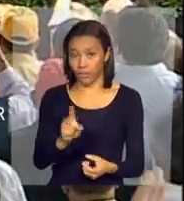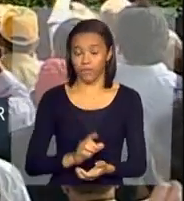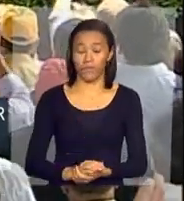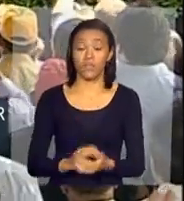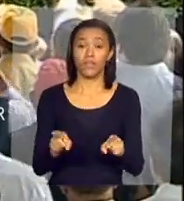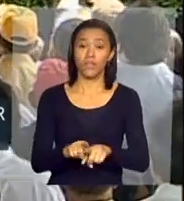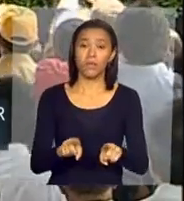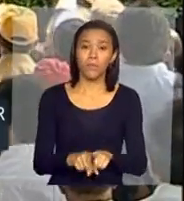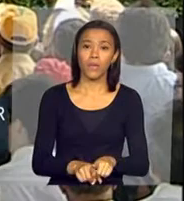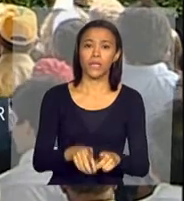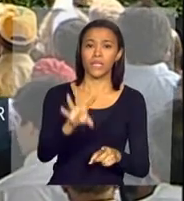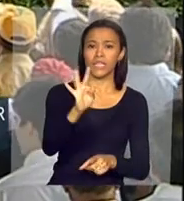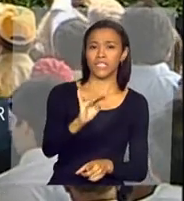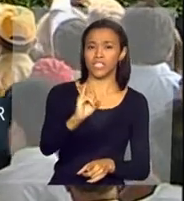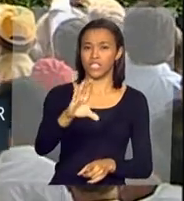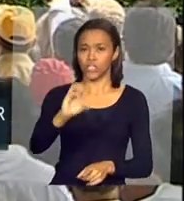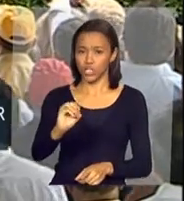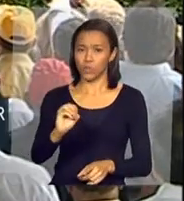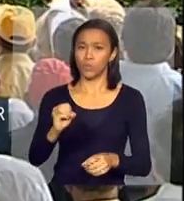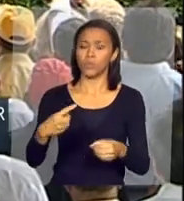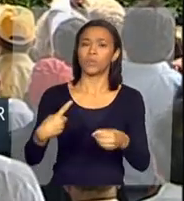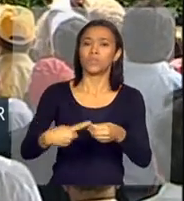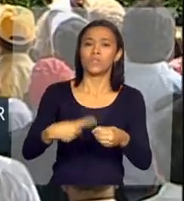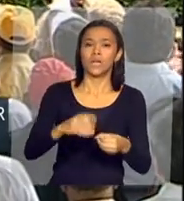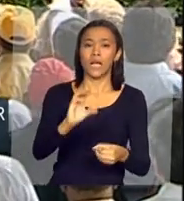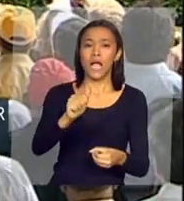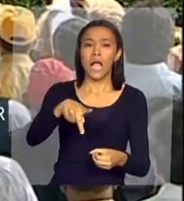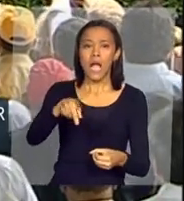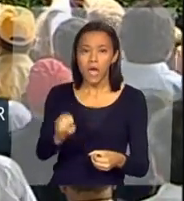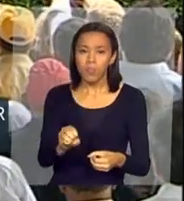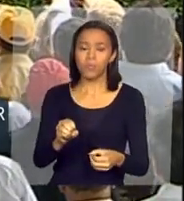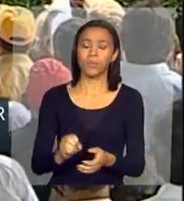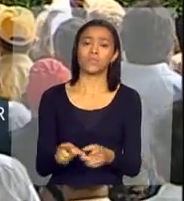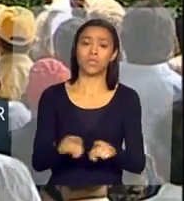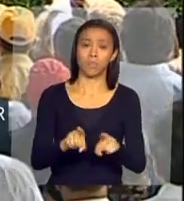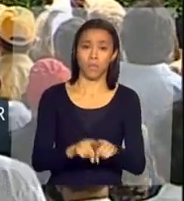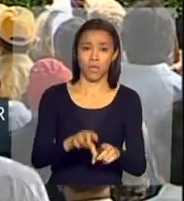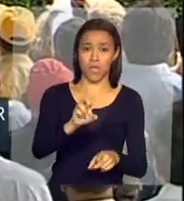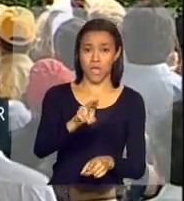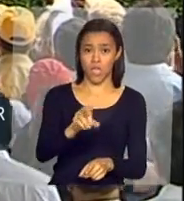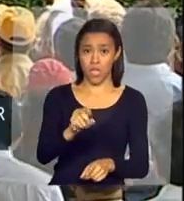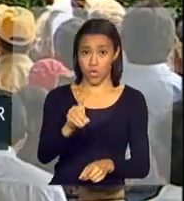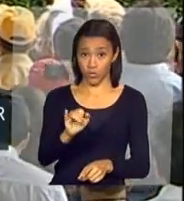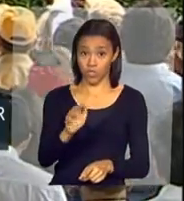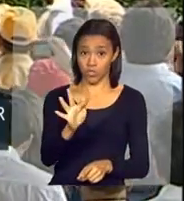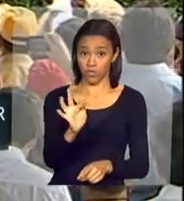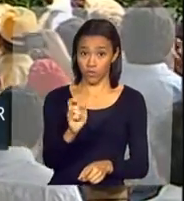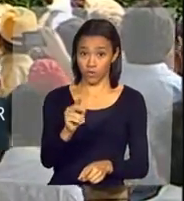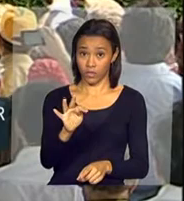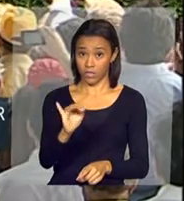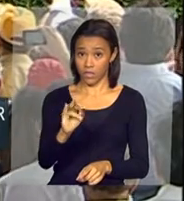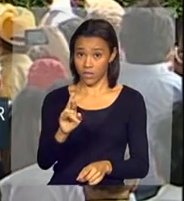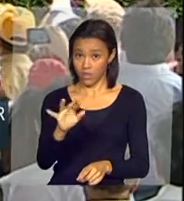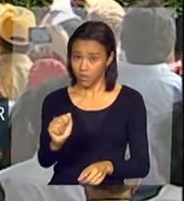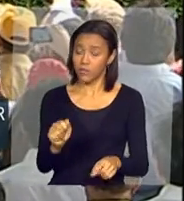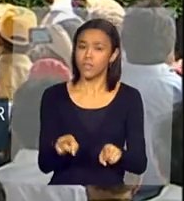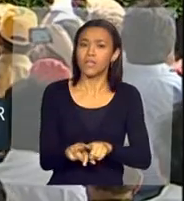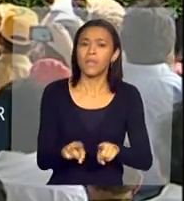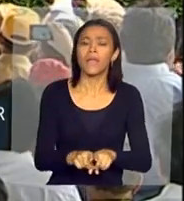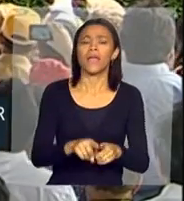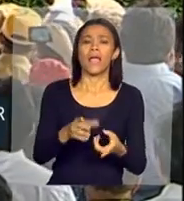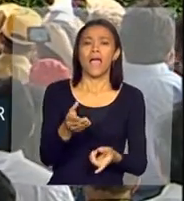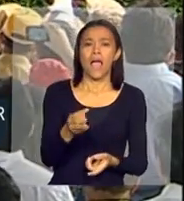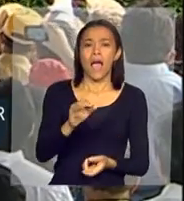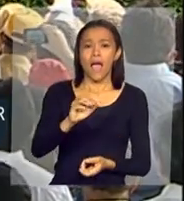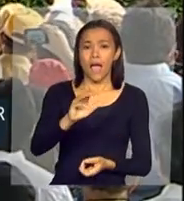O doutor Tico, de Campo Grande. O Eudes Agripino, de Fronteiras. O Arinaldo